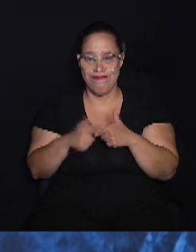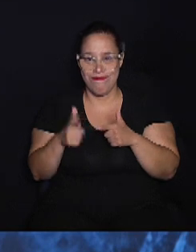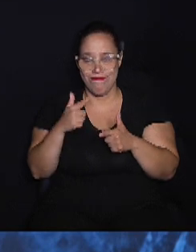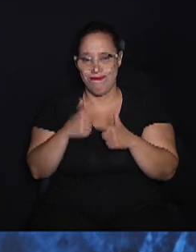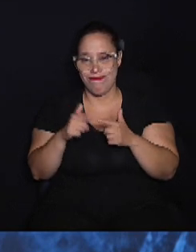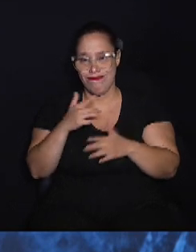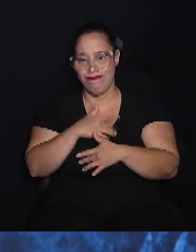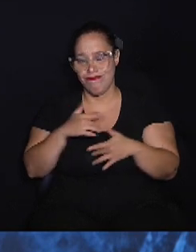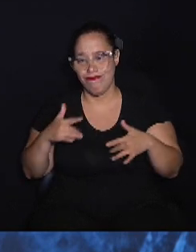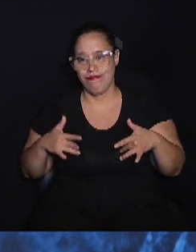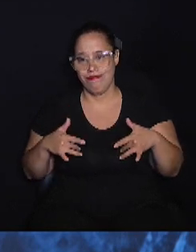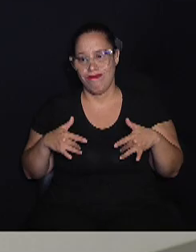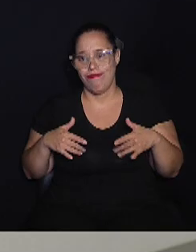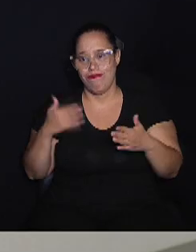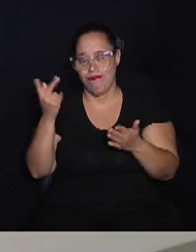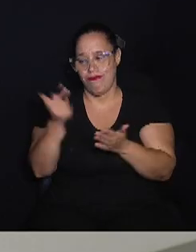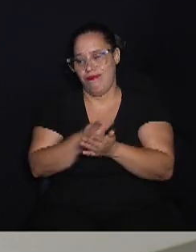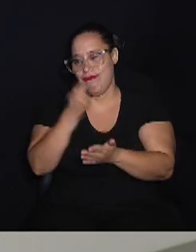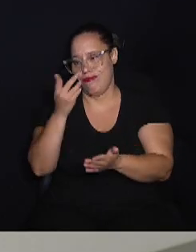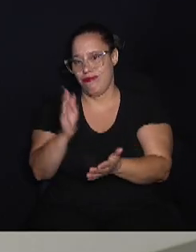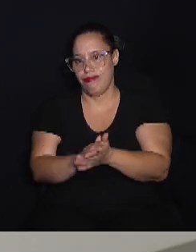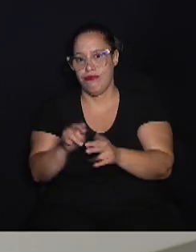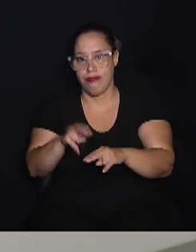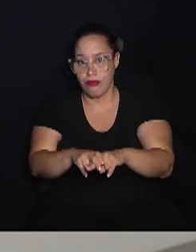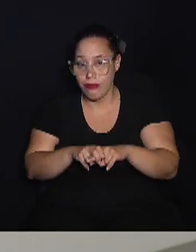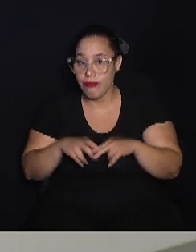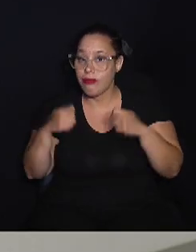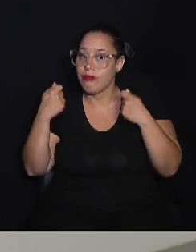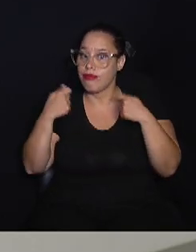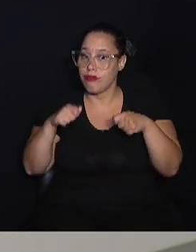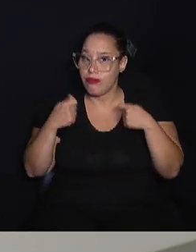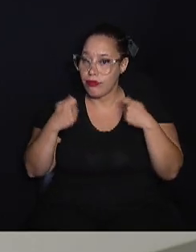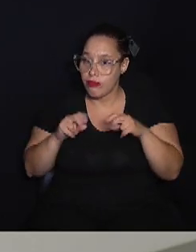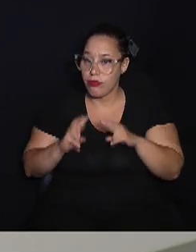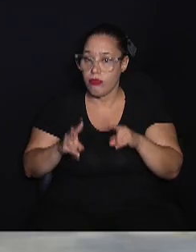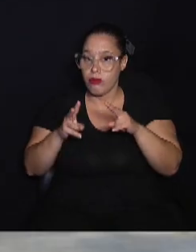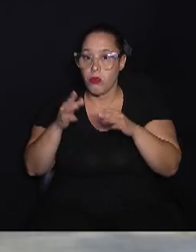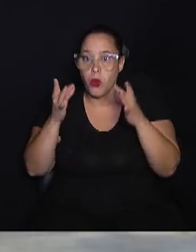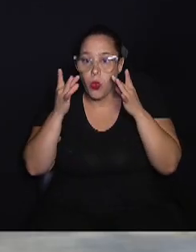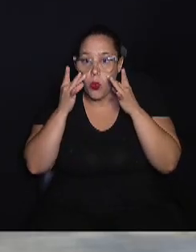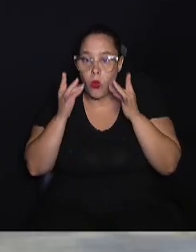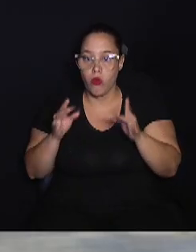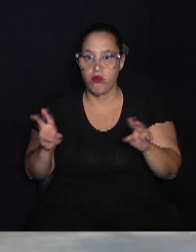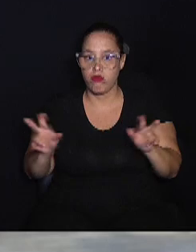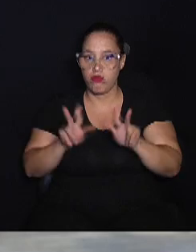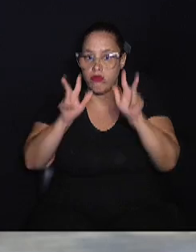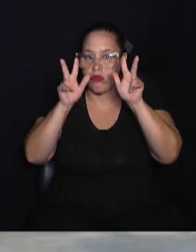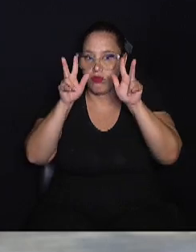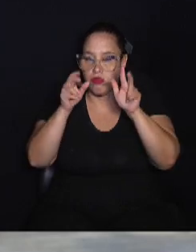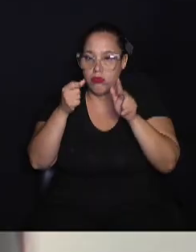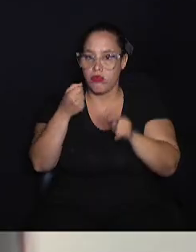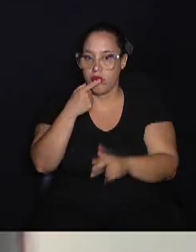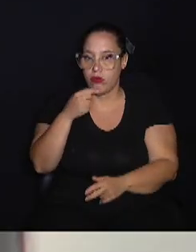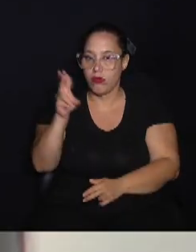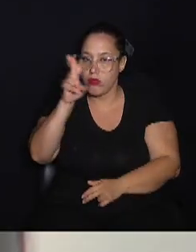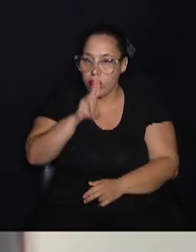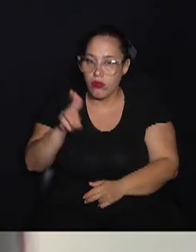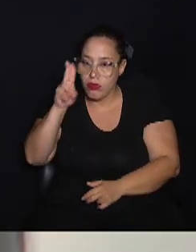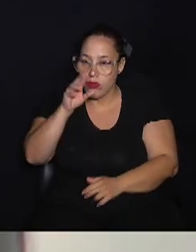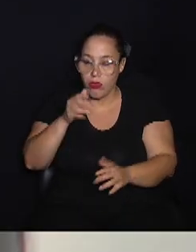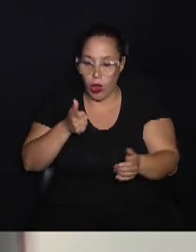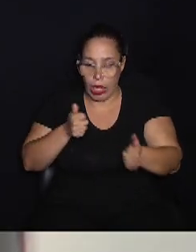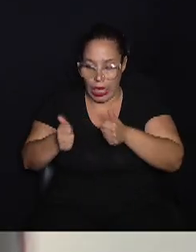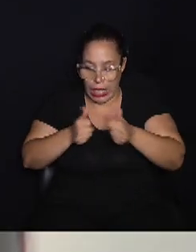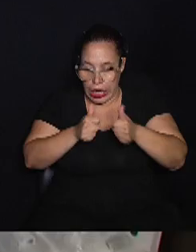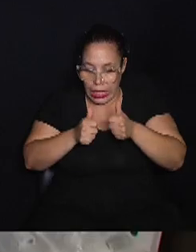saúde se usado incorretamente por isso é necessário sempre ficar atento ao medicamento utilizado e ponderar o